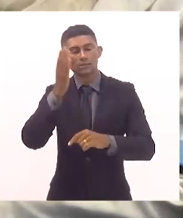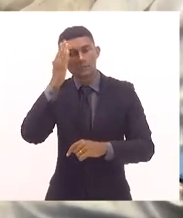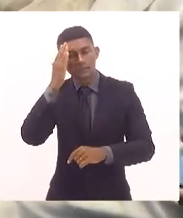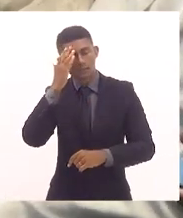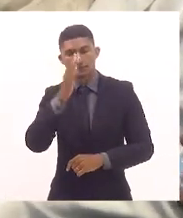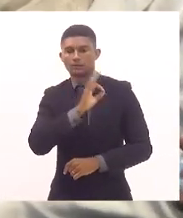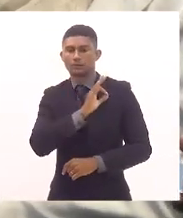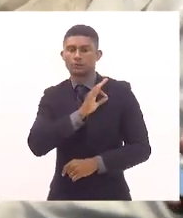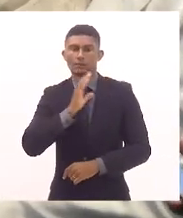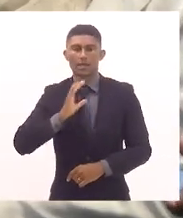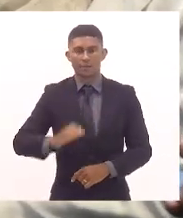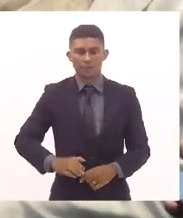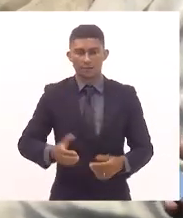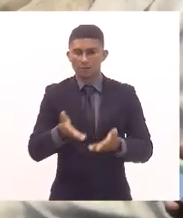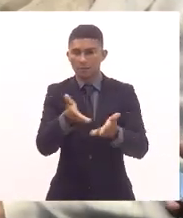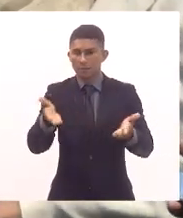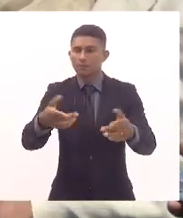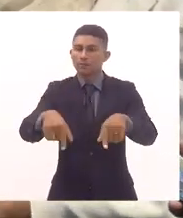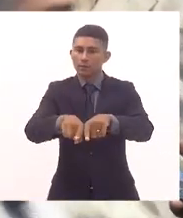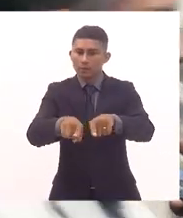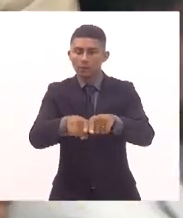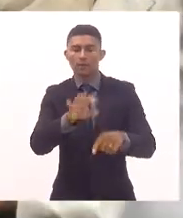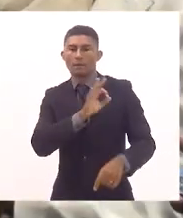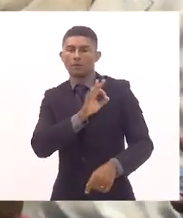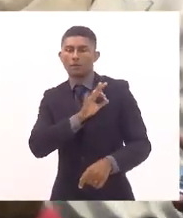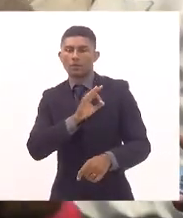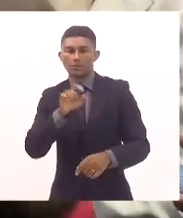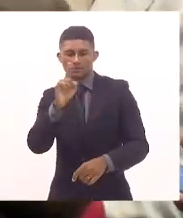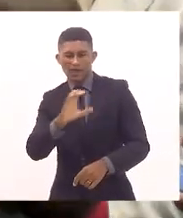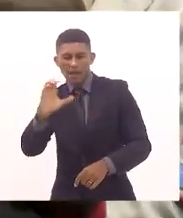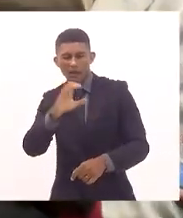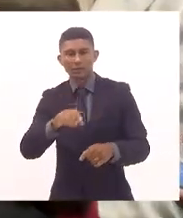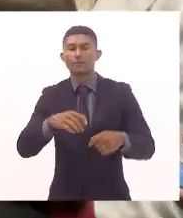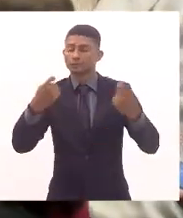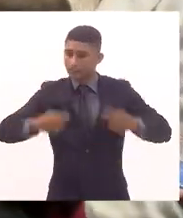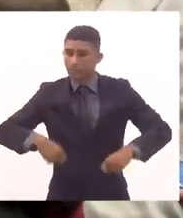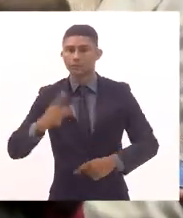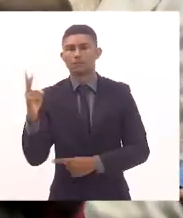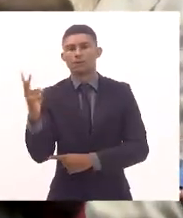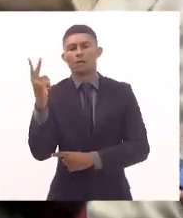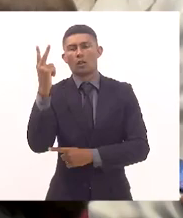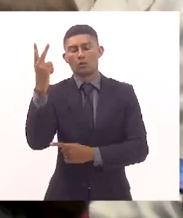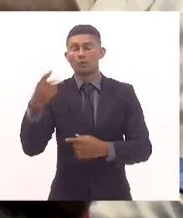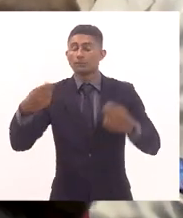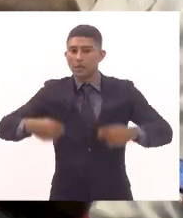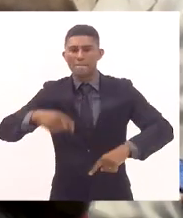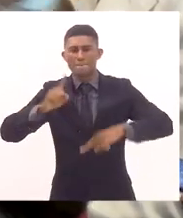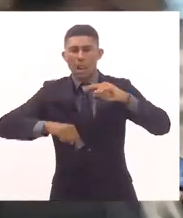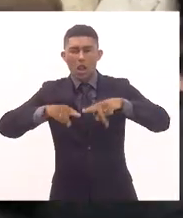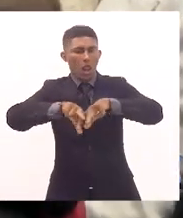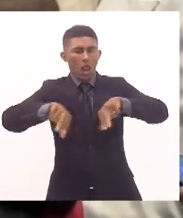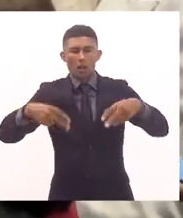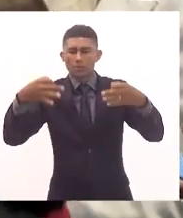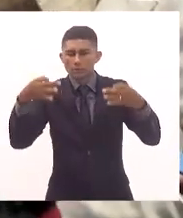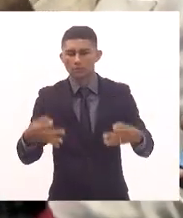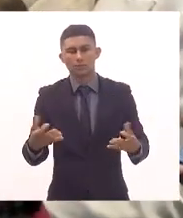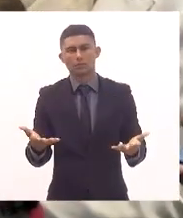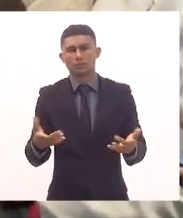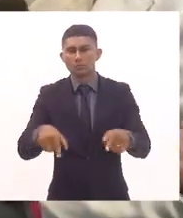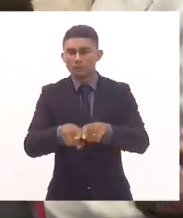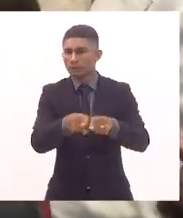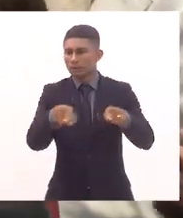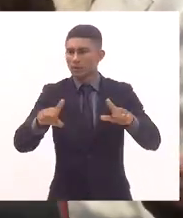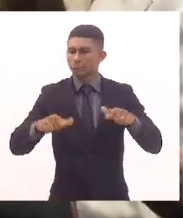polícia judiciária, a nossa polícia científica, que tem que ser valorizada, que tem que ter equipamentos, tem que ter condição de atuar